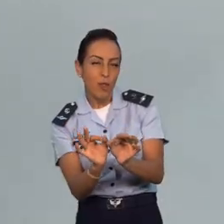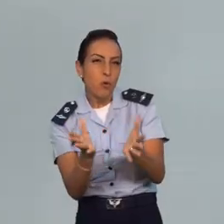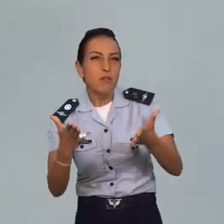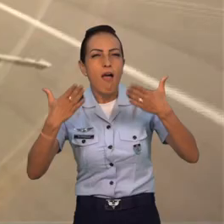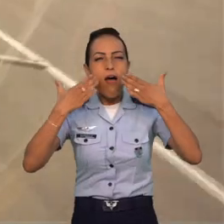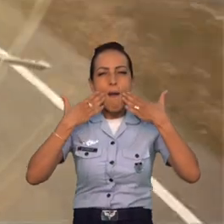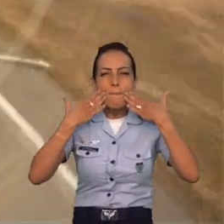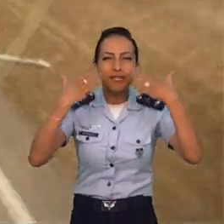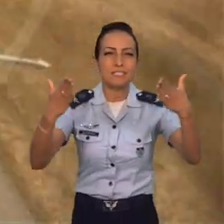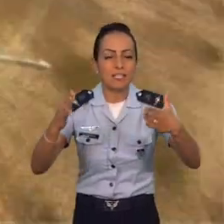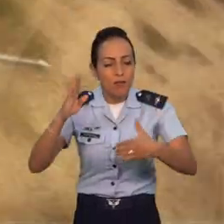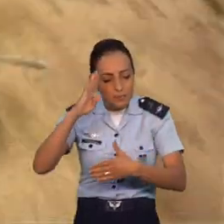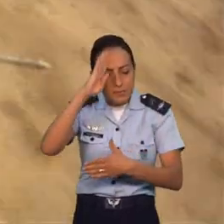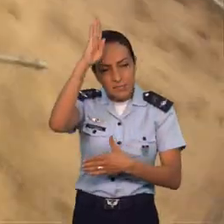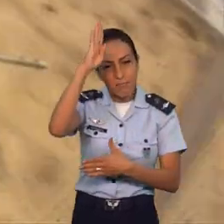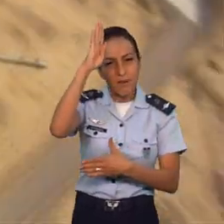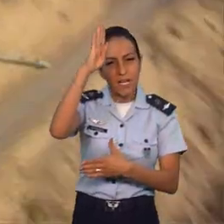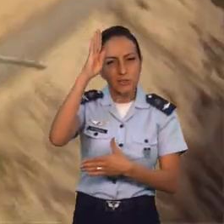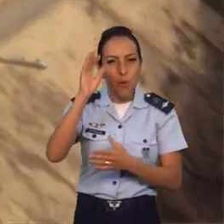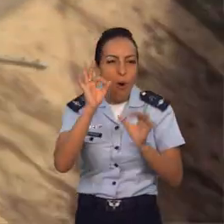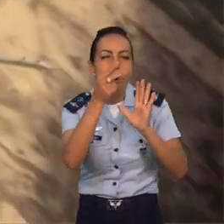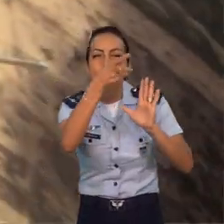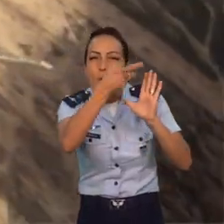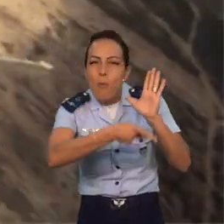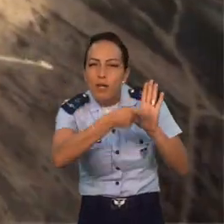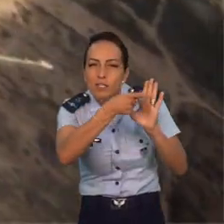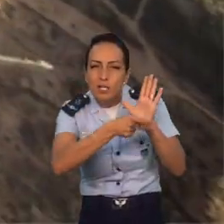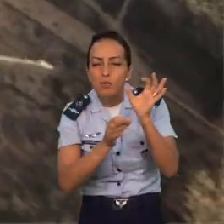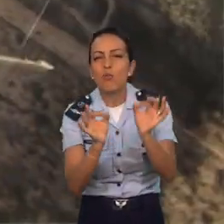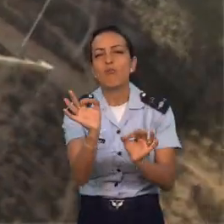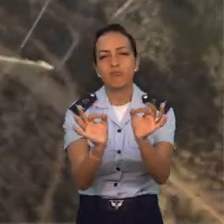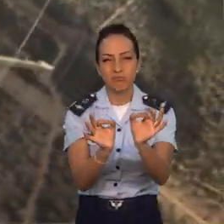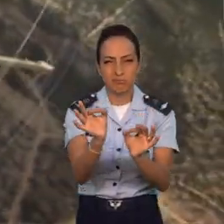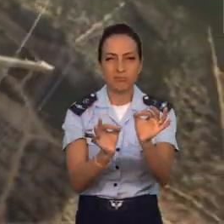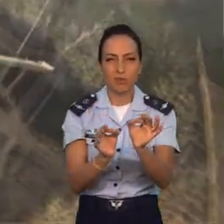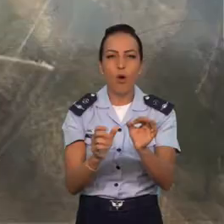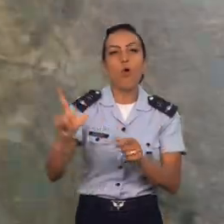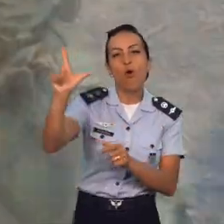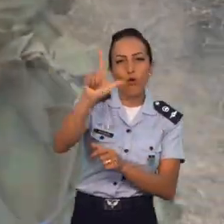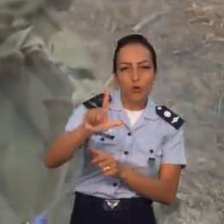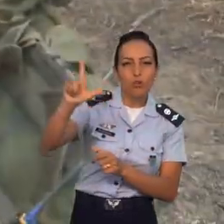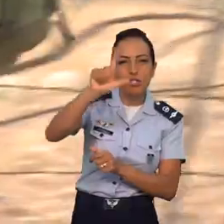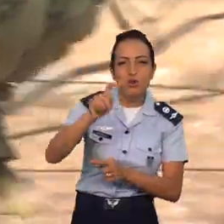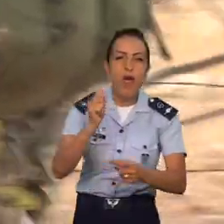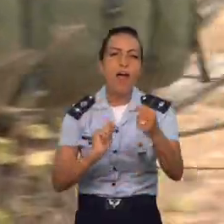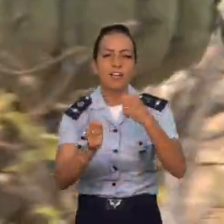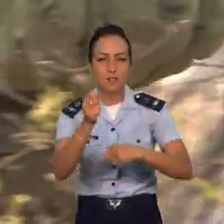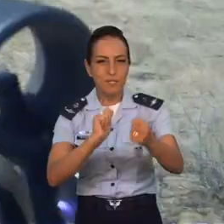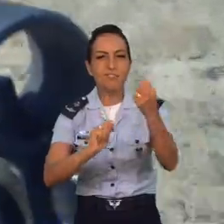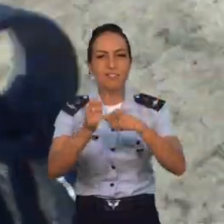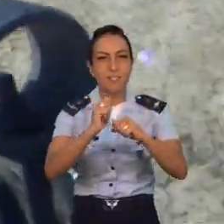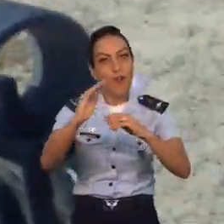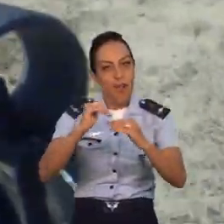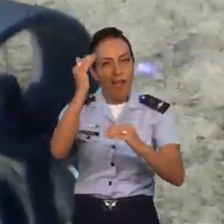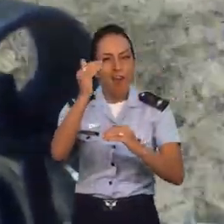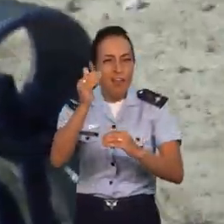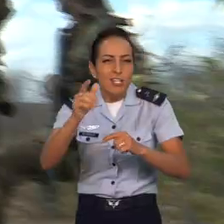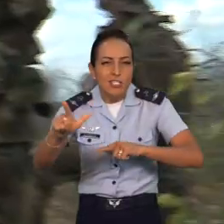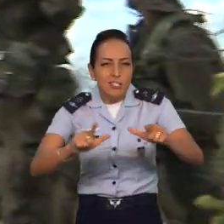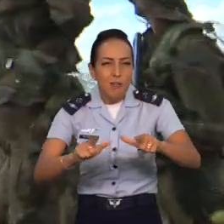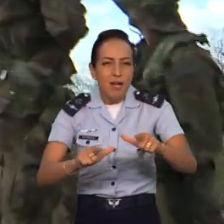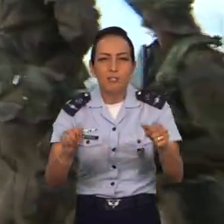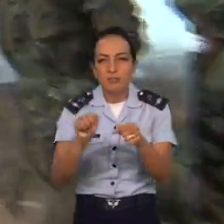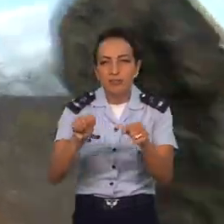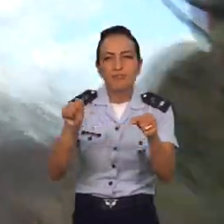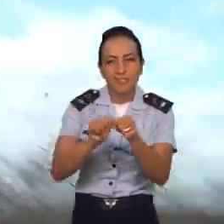quando são apresentadas as principais etapas do planejamento organizacional, logístico, administrativo, além dos